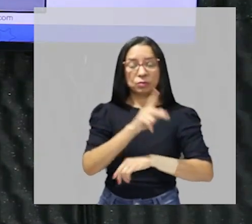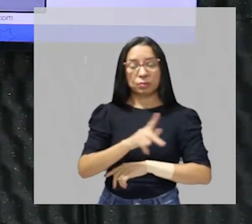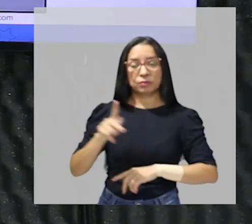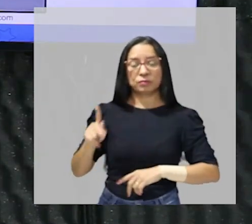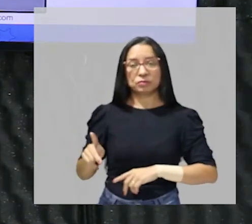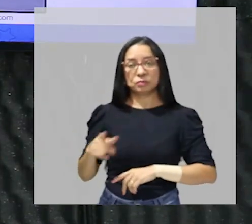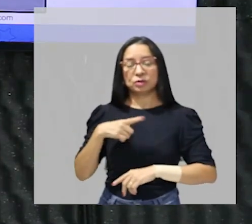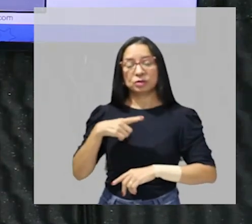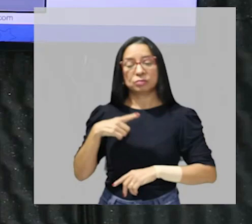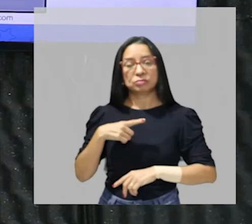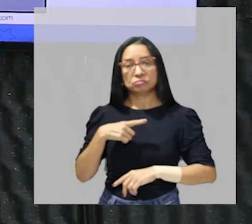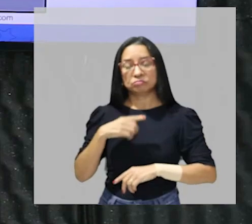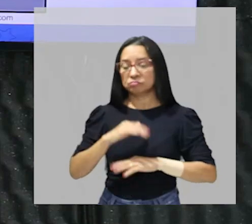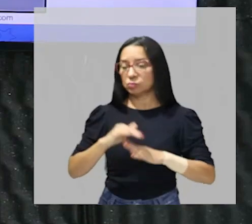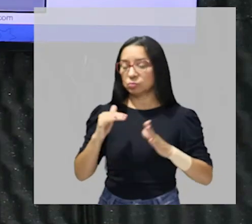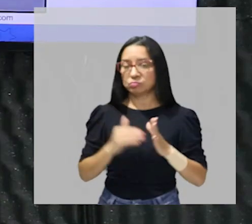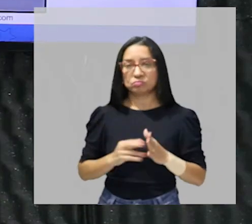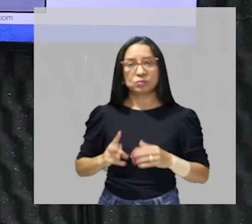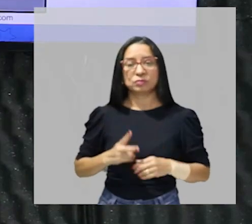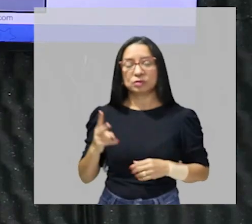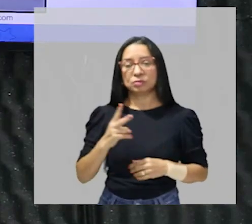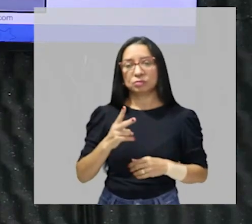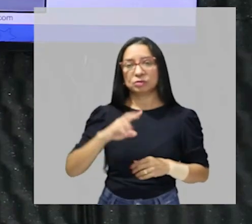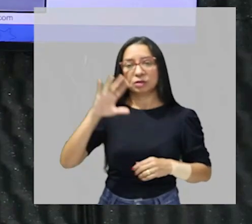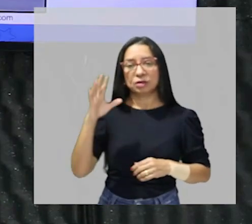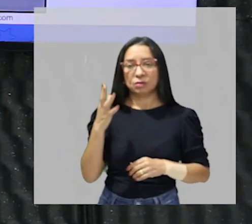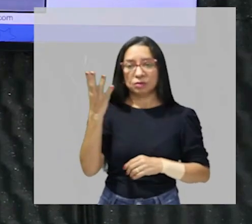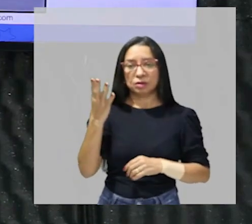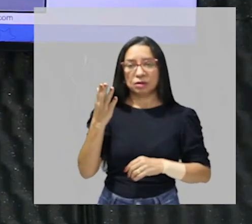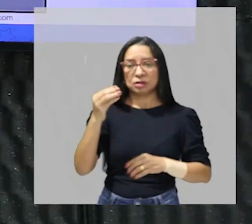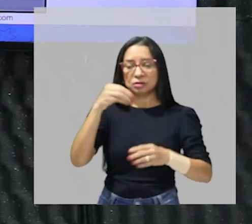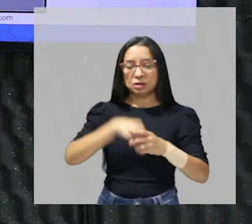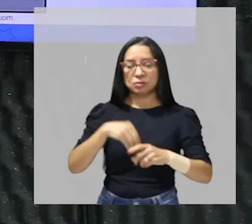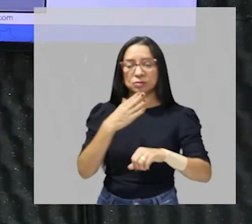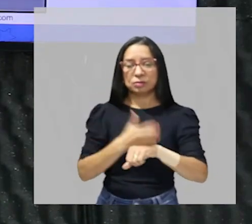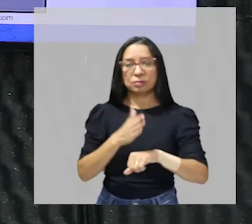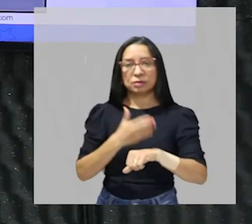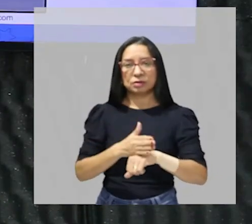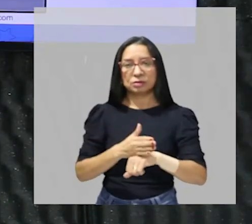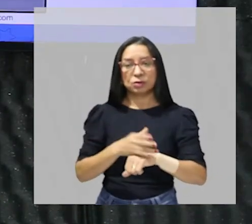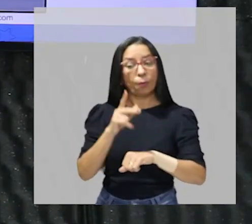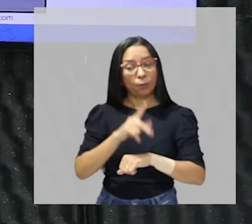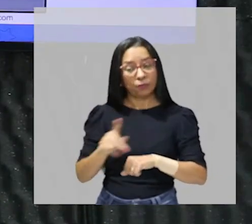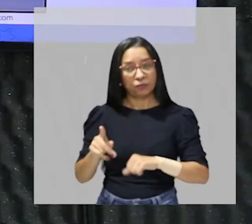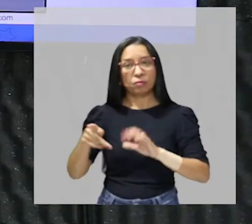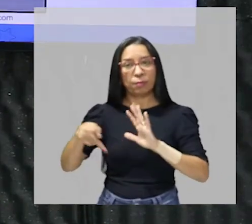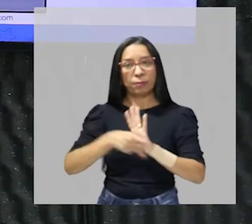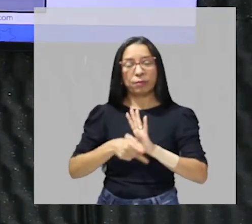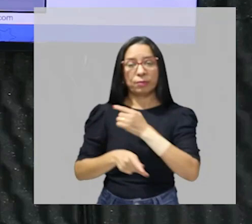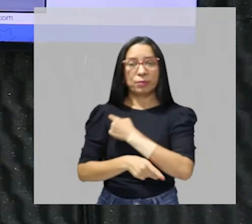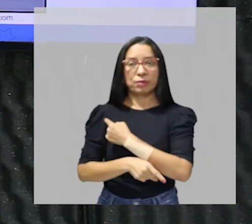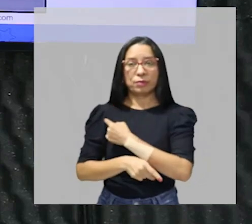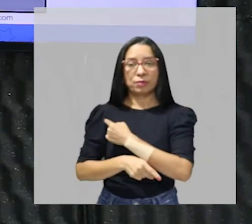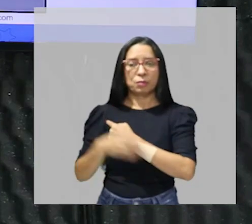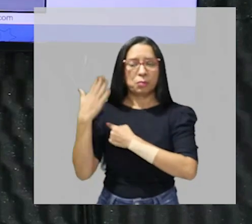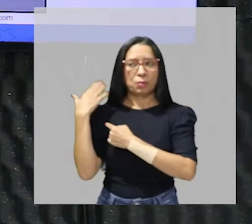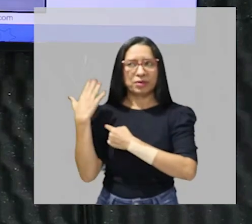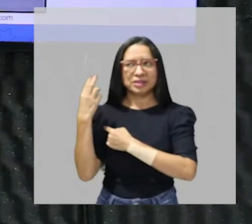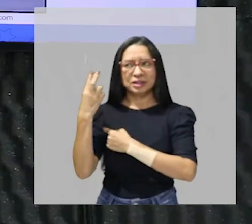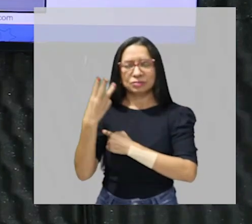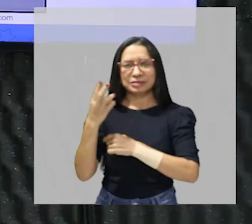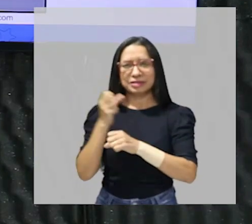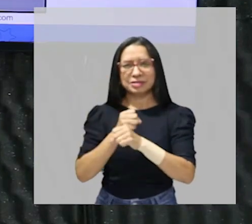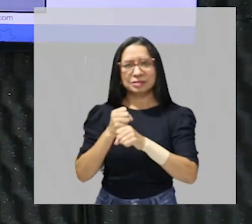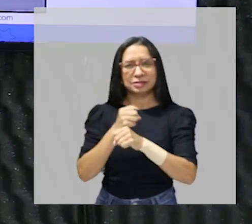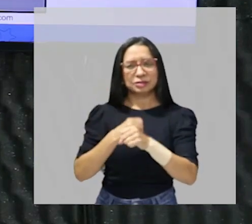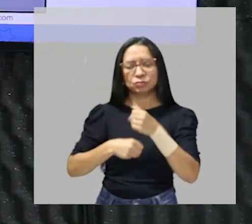Acontece ali dentro dessa prática. Eu mesmo. Eu há três anos, ou quatro, não sei ao certo, Nunca tinha